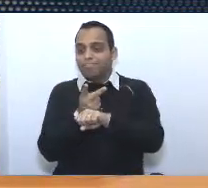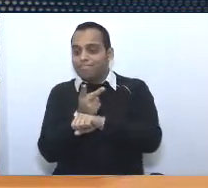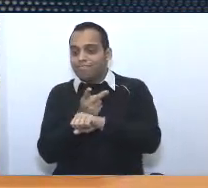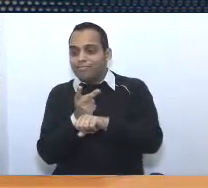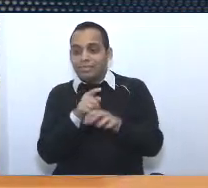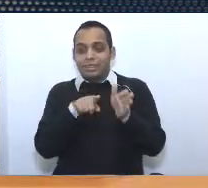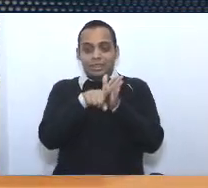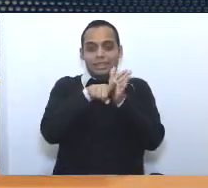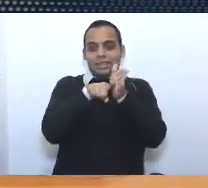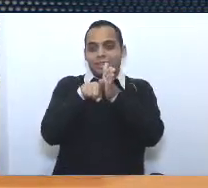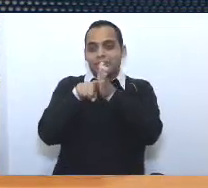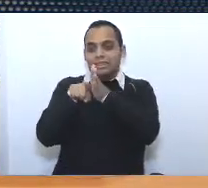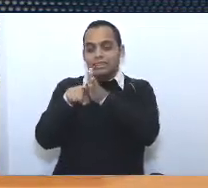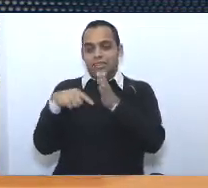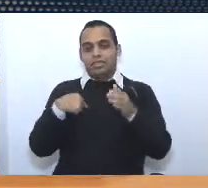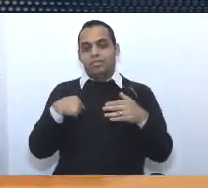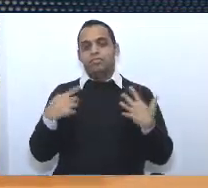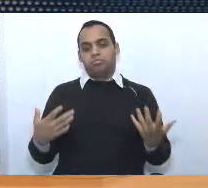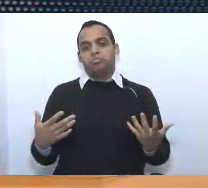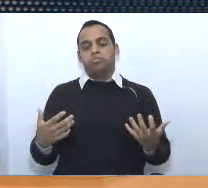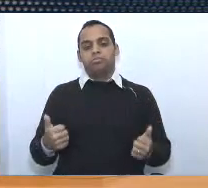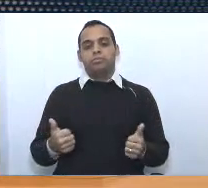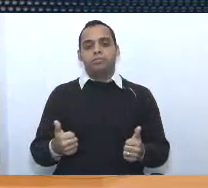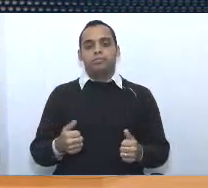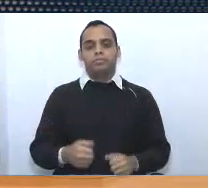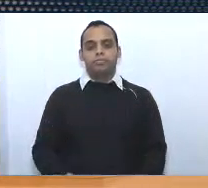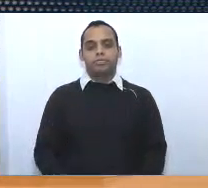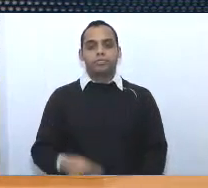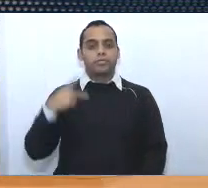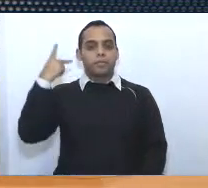à sua disposição. Tá bom?